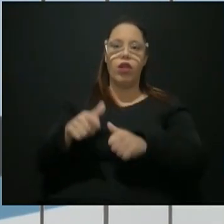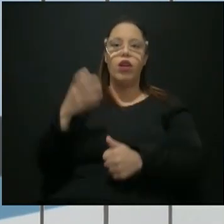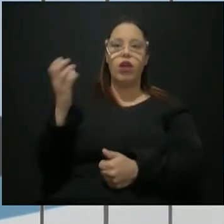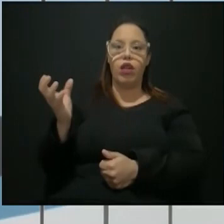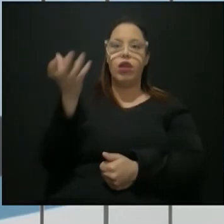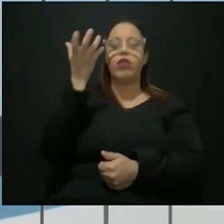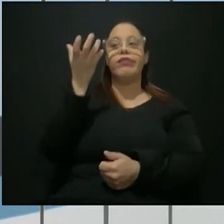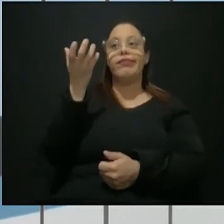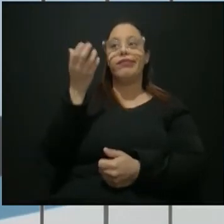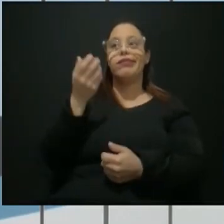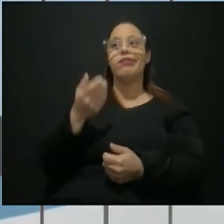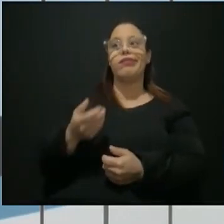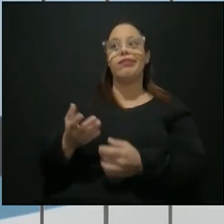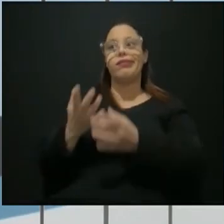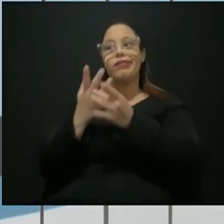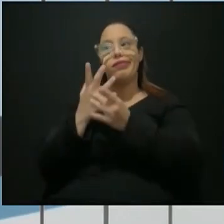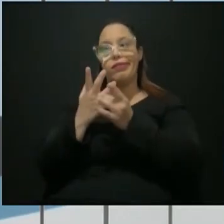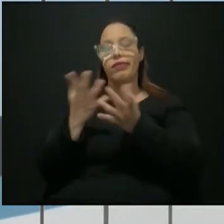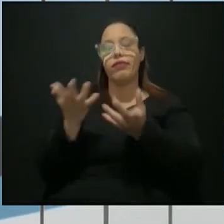Sim. Agora com